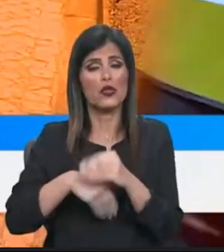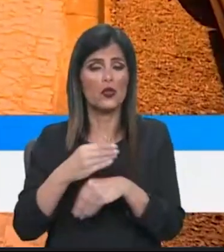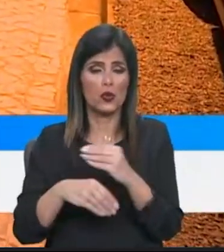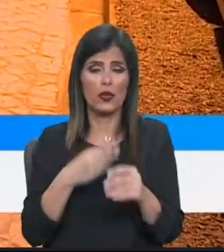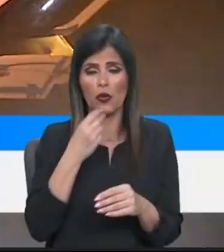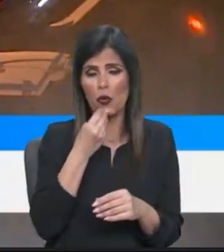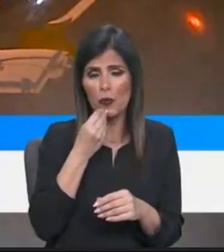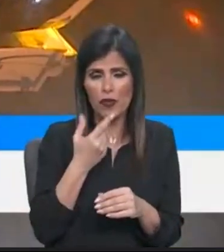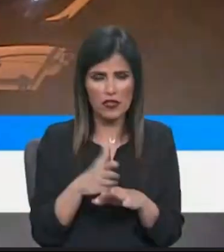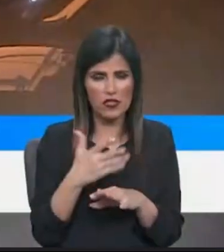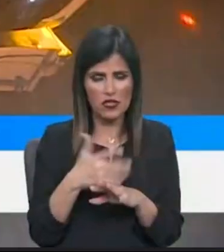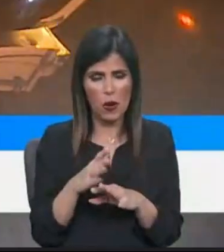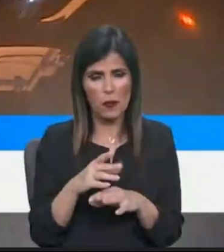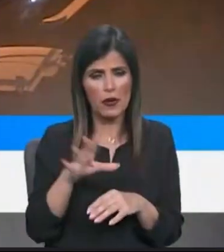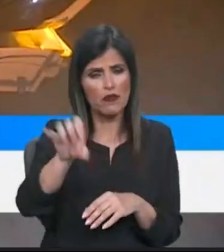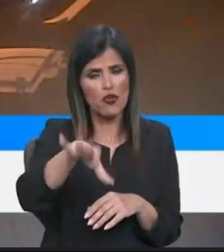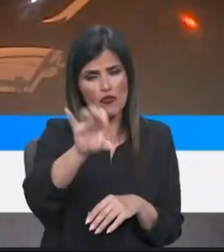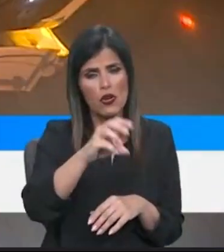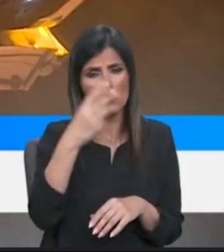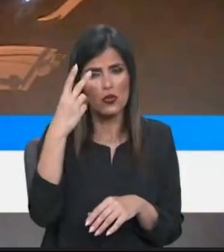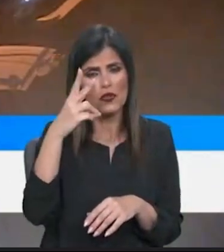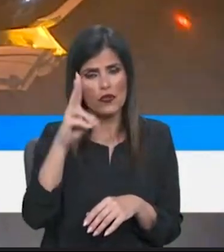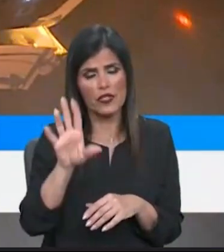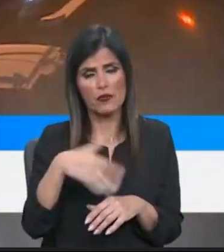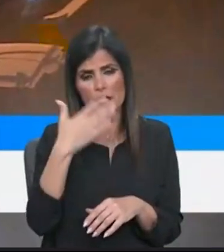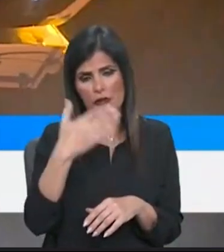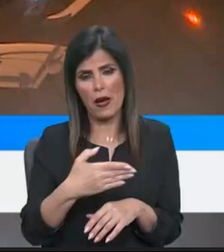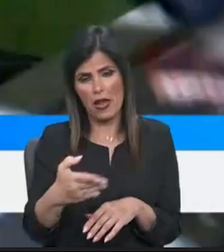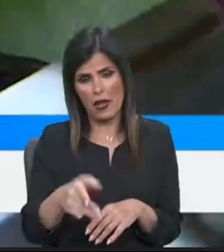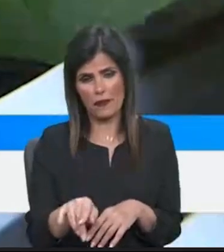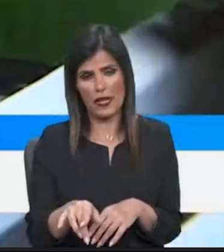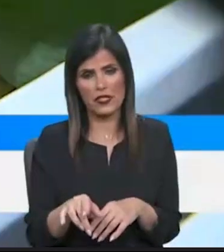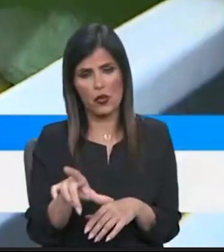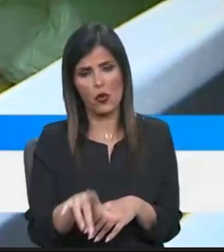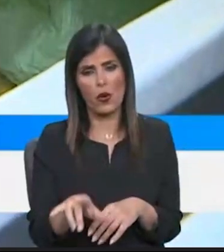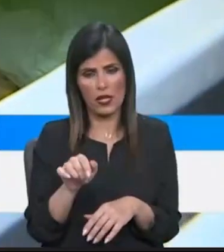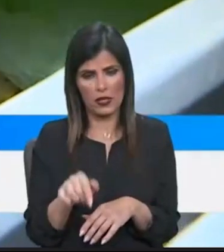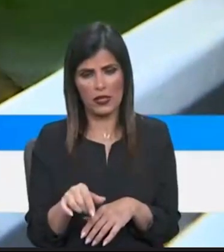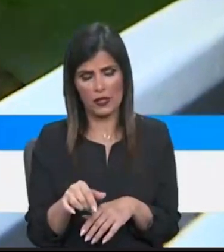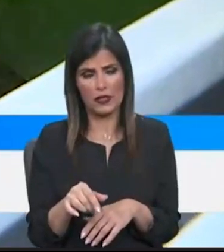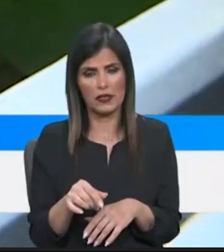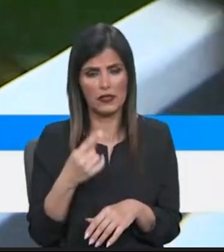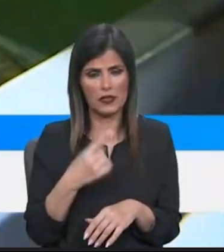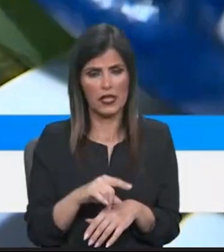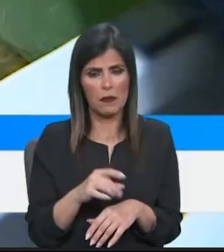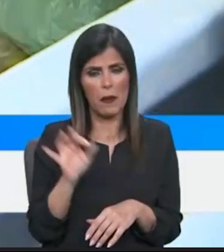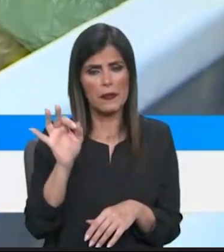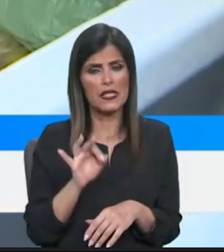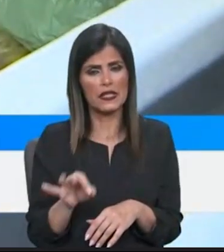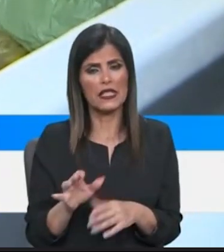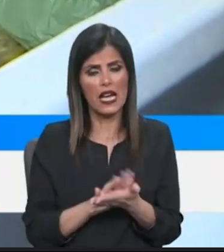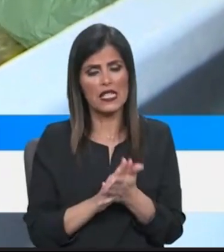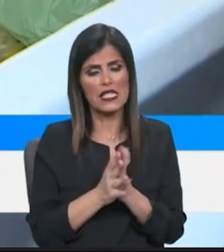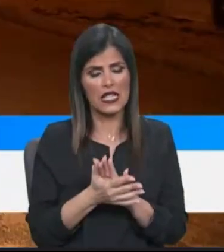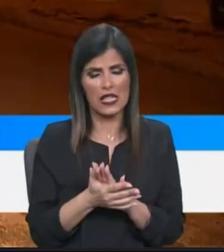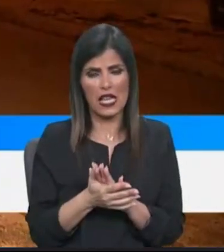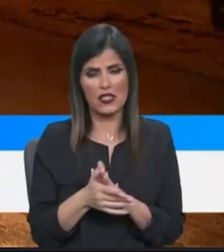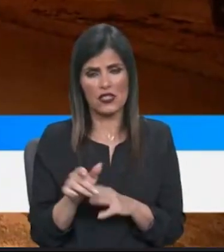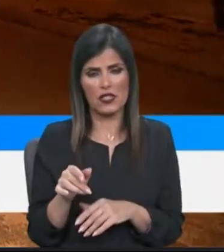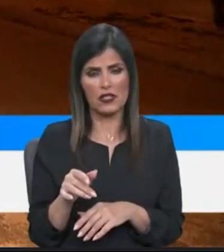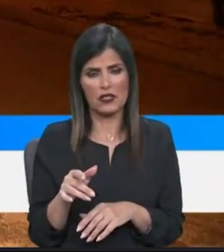comida, recolhidos duas vezes por semana. Nós, nesta zona piloto, nós passámos de uma taxa de reciclagem de